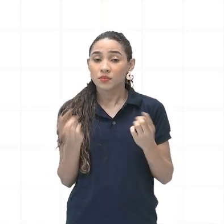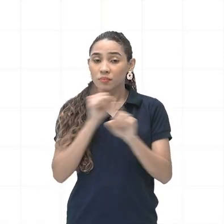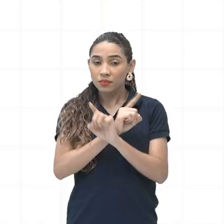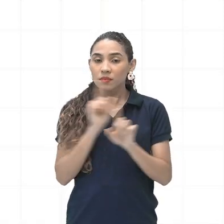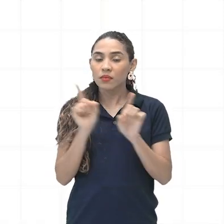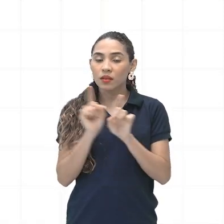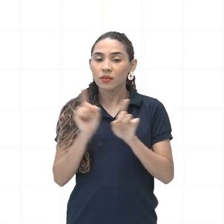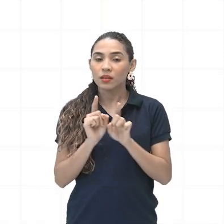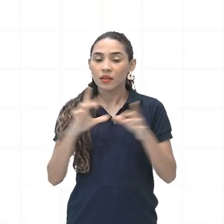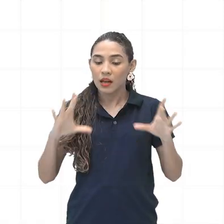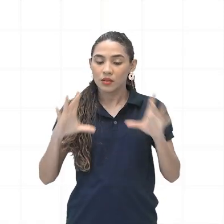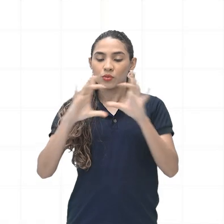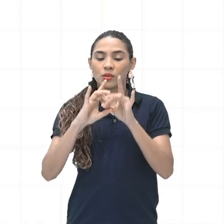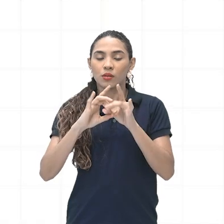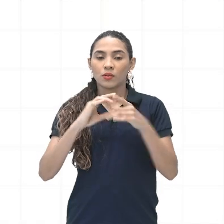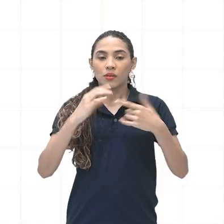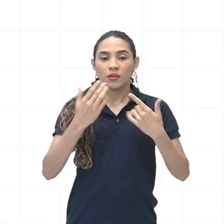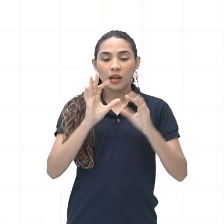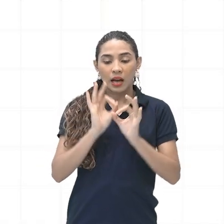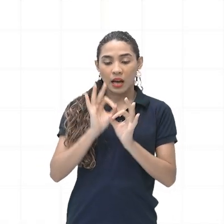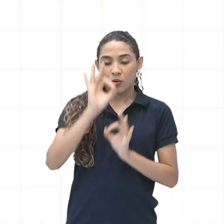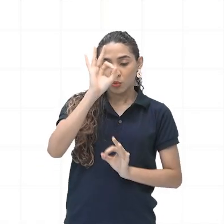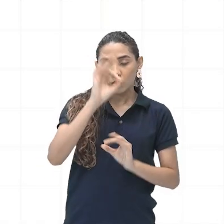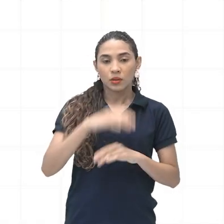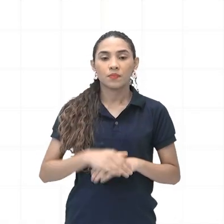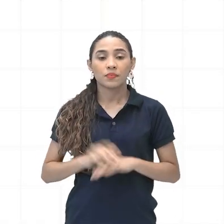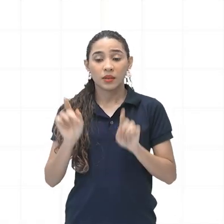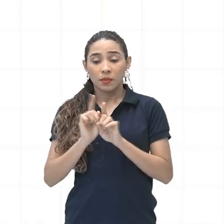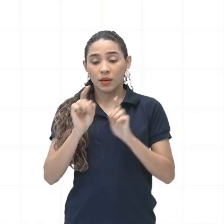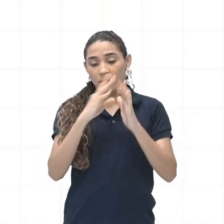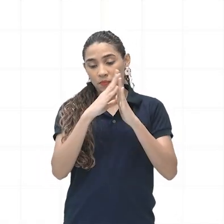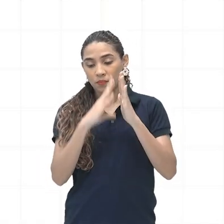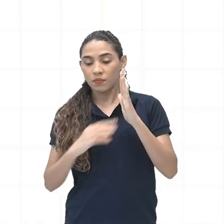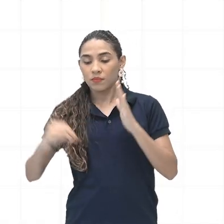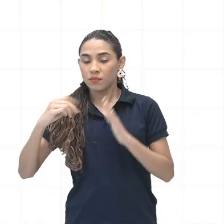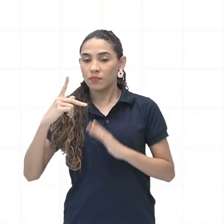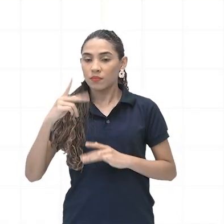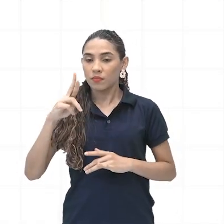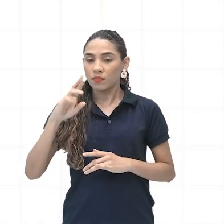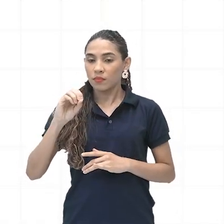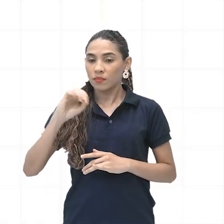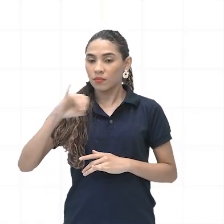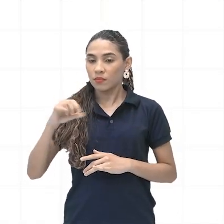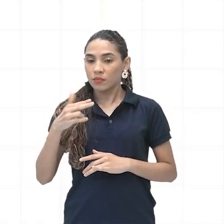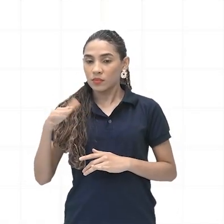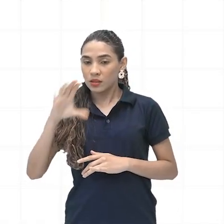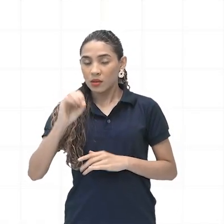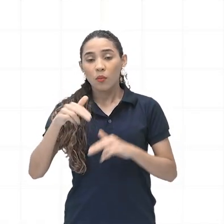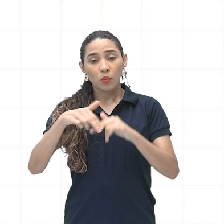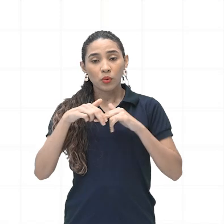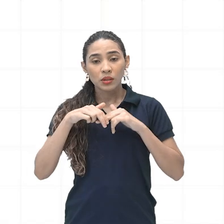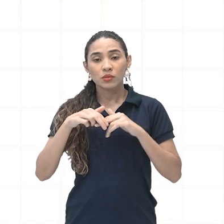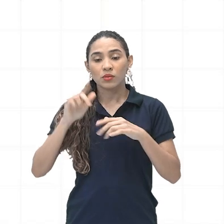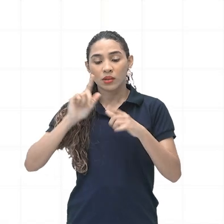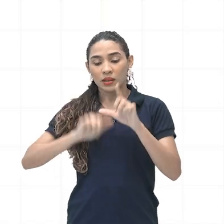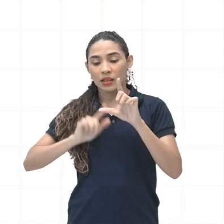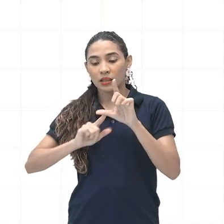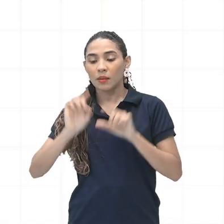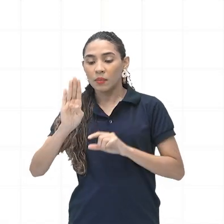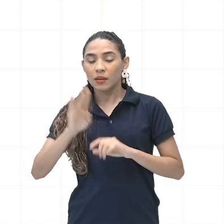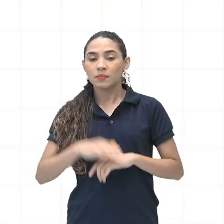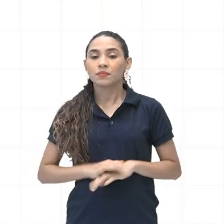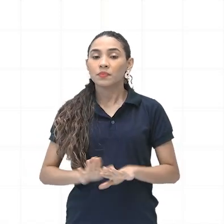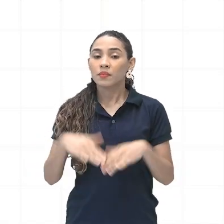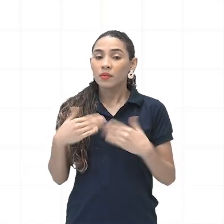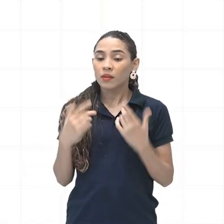oposta à junção da altura com a projeção do cateto. Então, por isso que aqui vai ficar B. Então, nesse caso, no